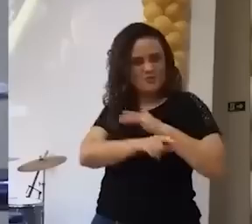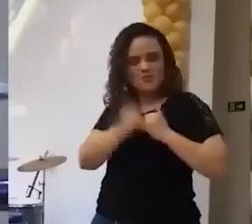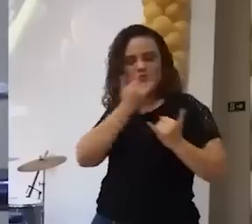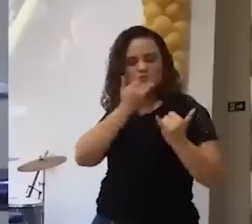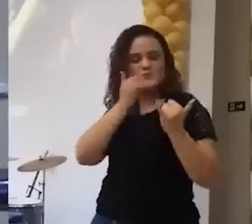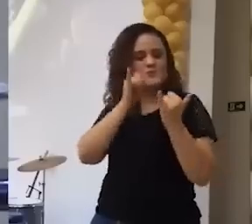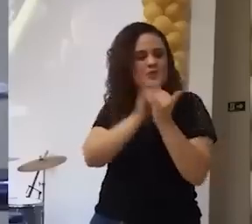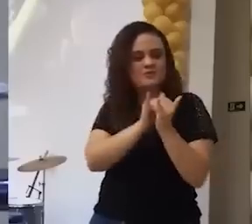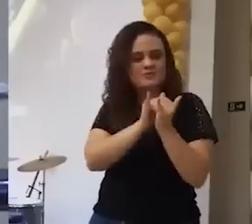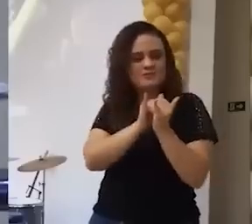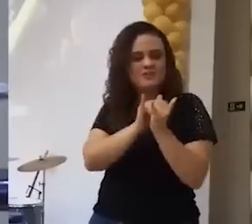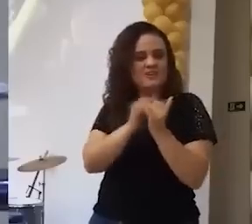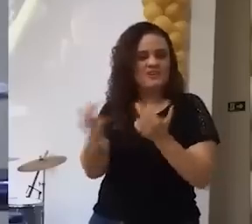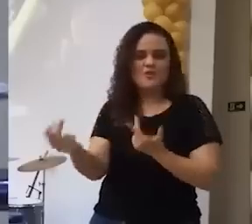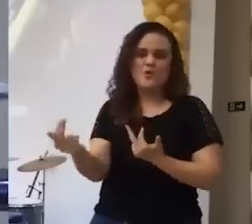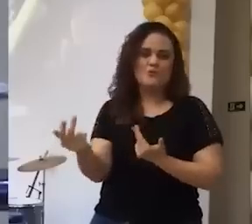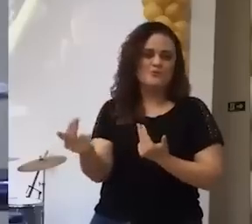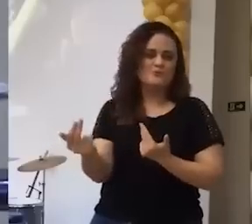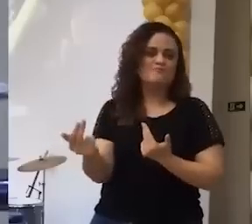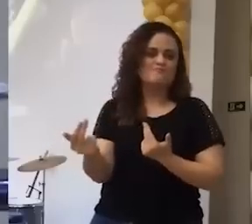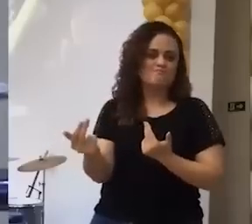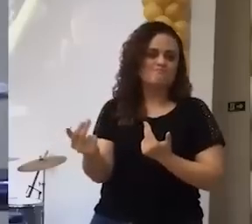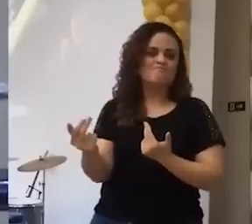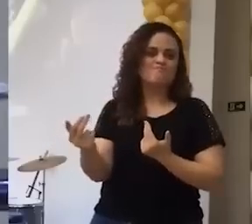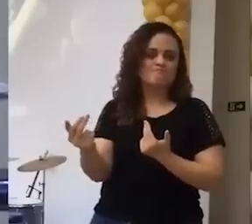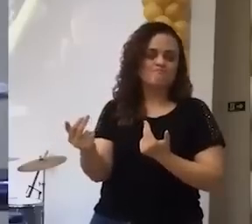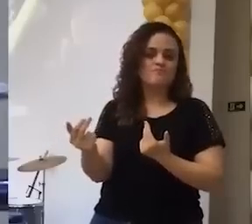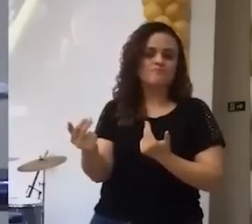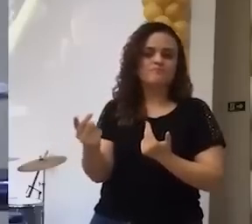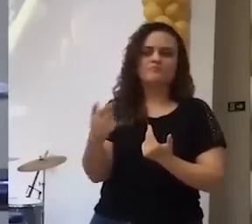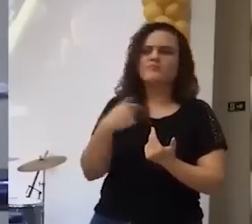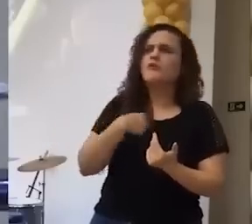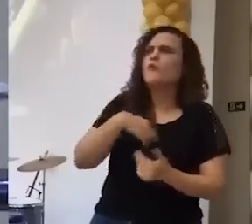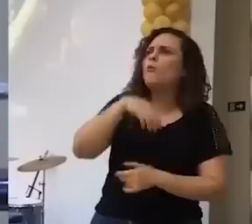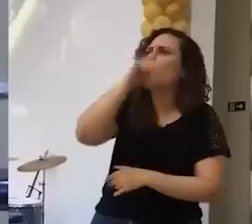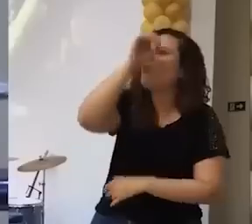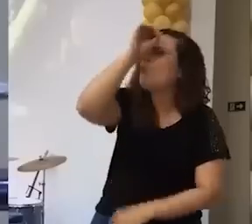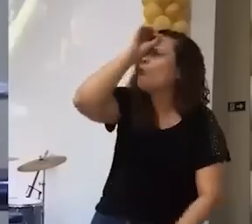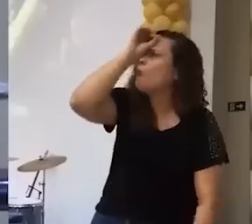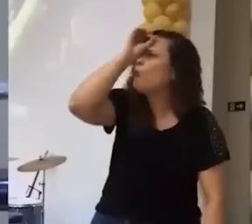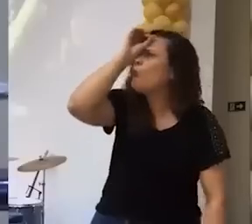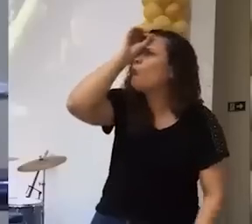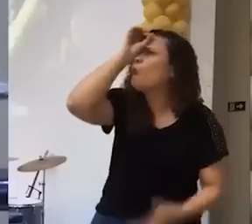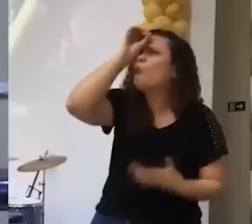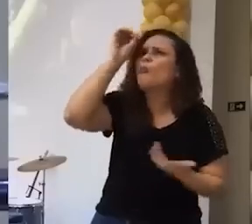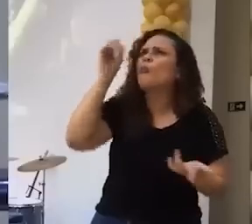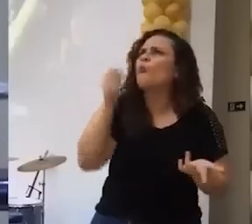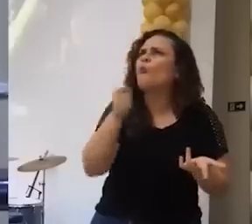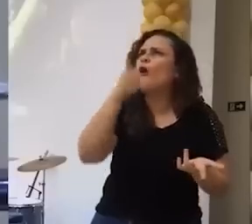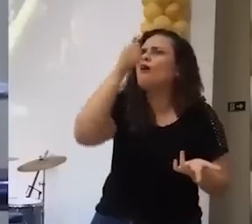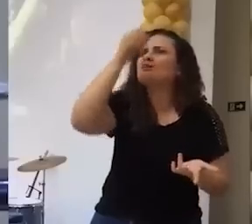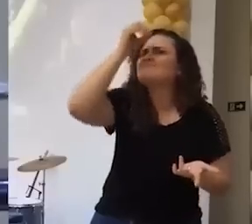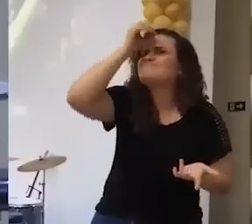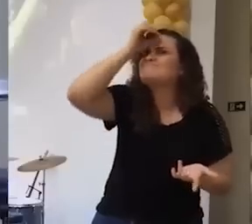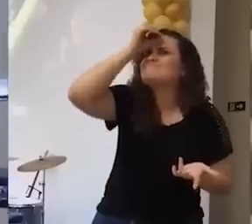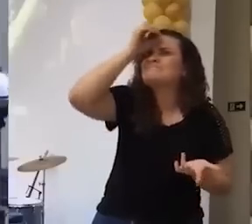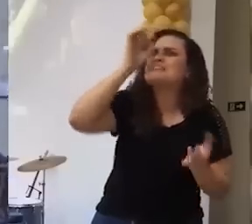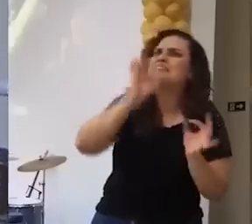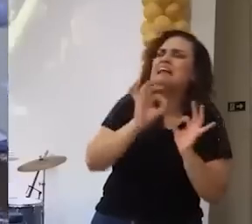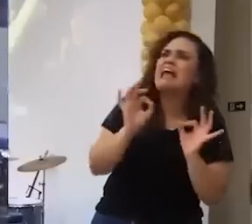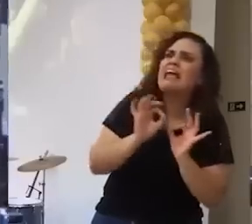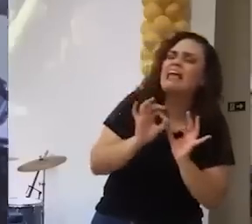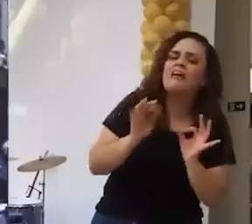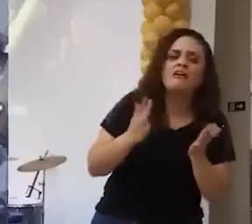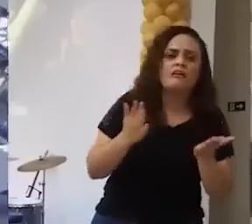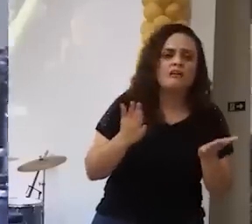parábola terminou, e eu não entendi quase nada. Quase nada. Sabe